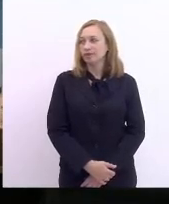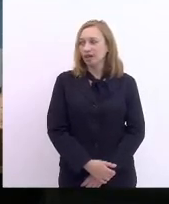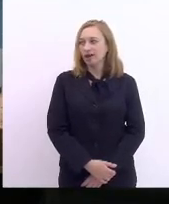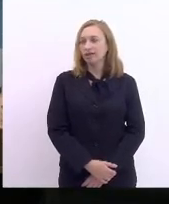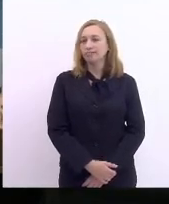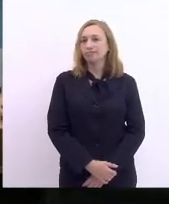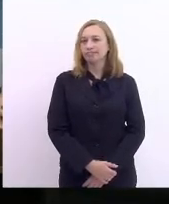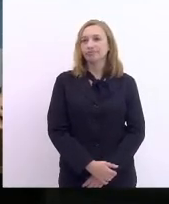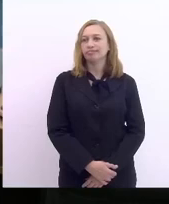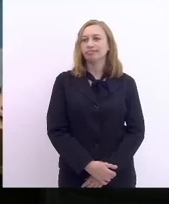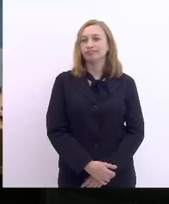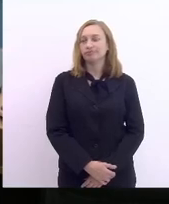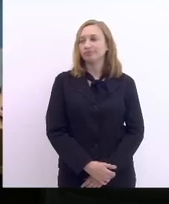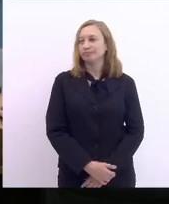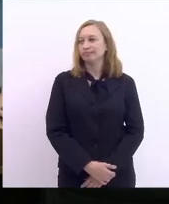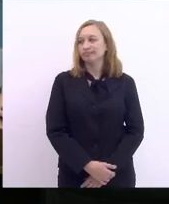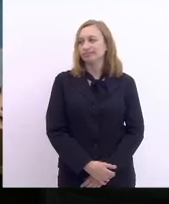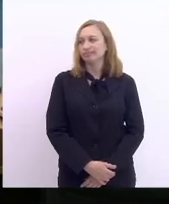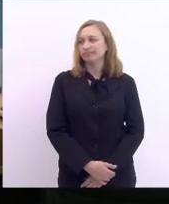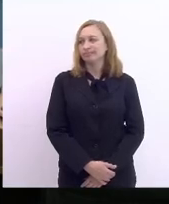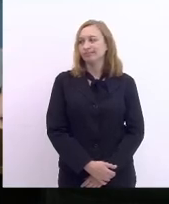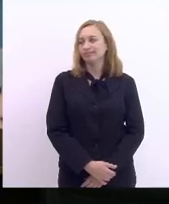E aí